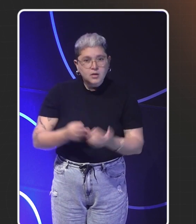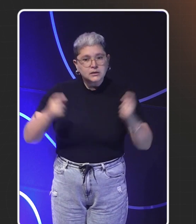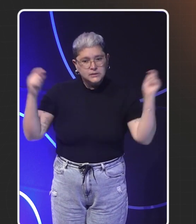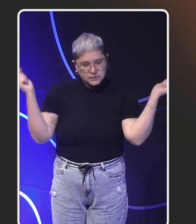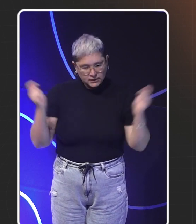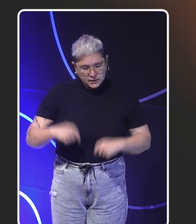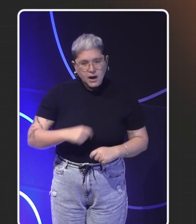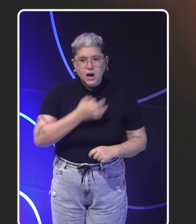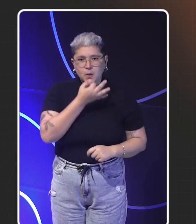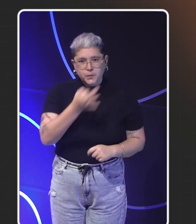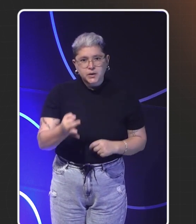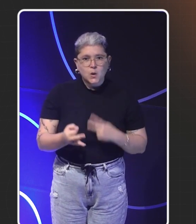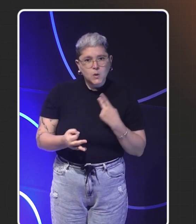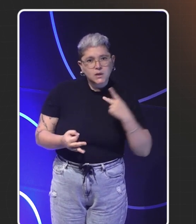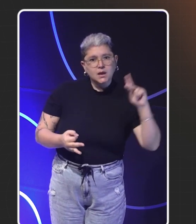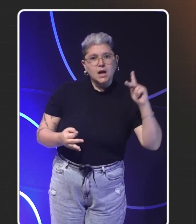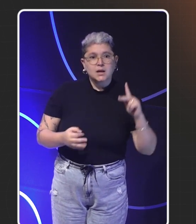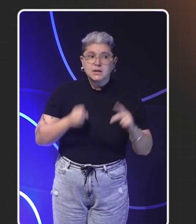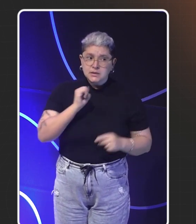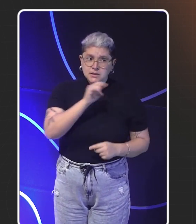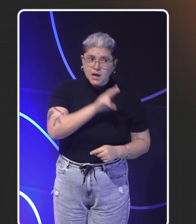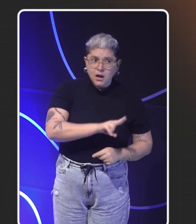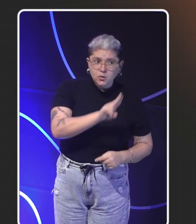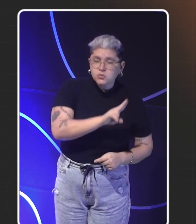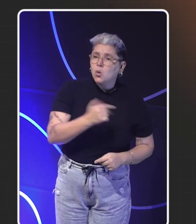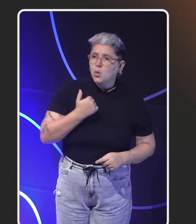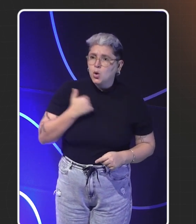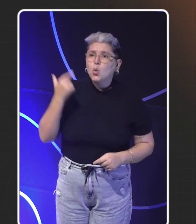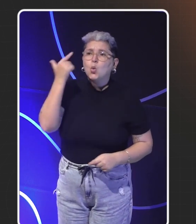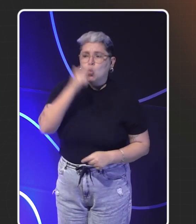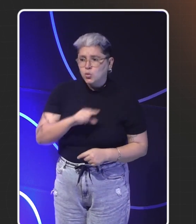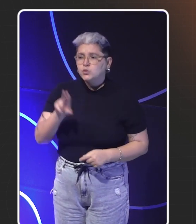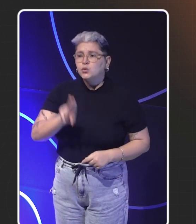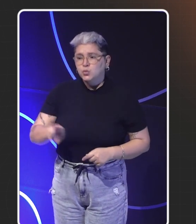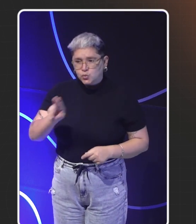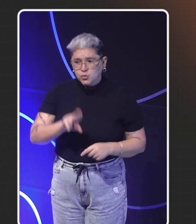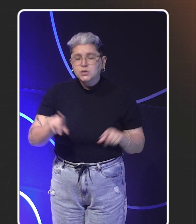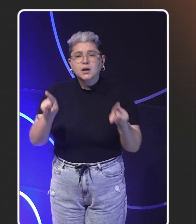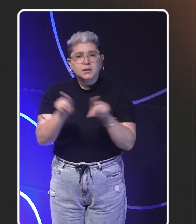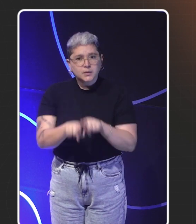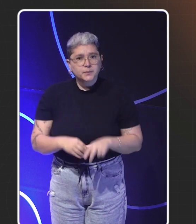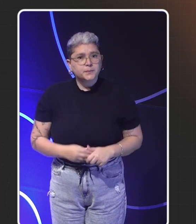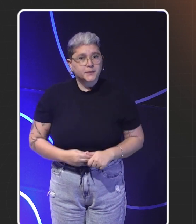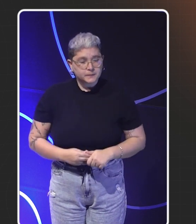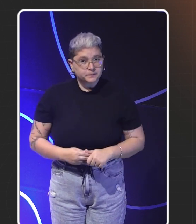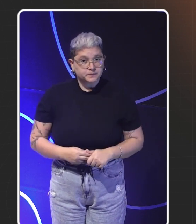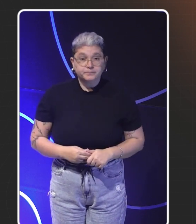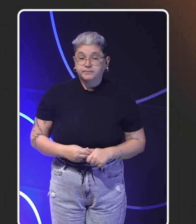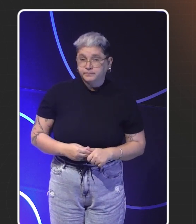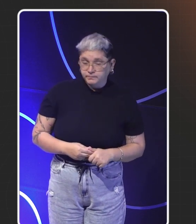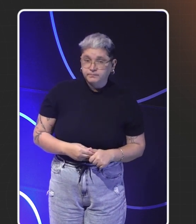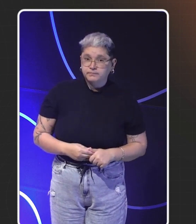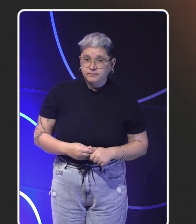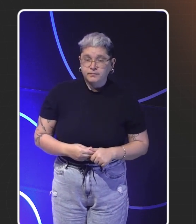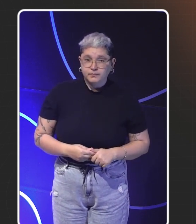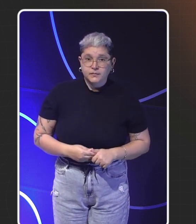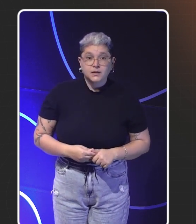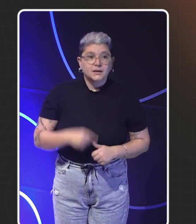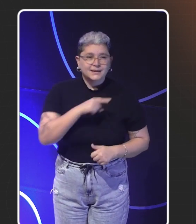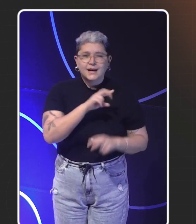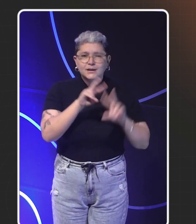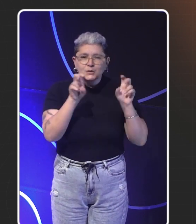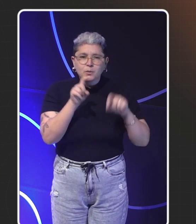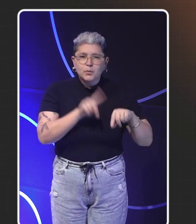opinião, que se eu conseguir usar tal produto, a pessoa também vai conseguir usar tal produto. E estou dizendo produtos aqui, né, em questão